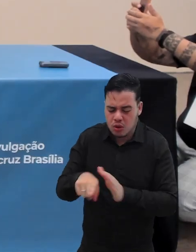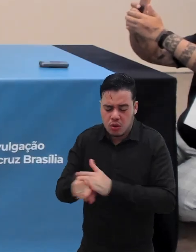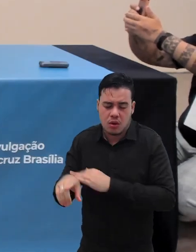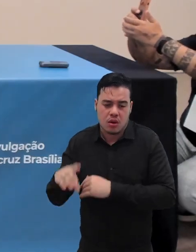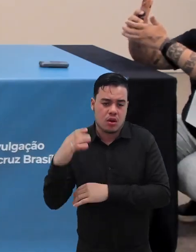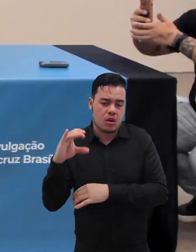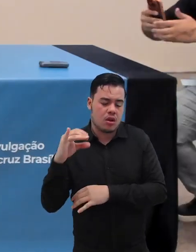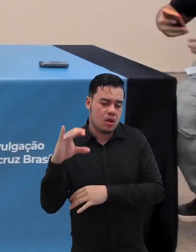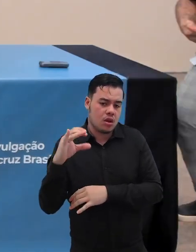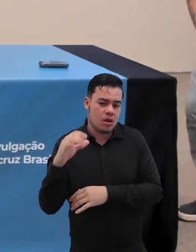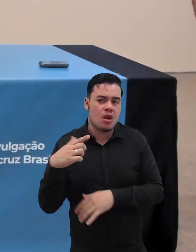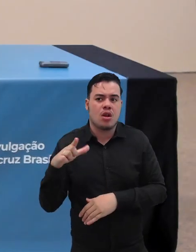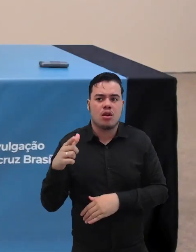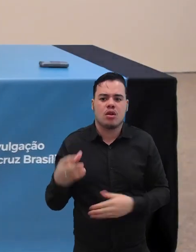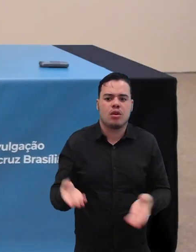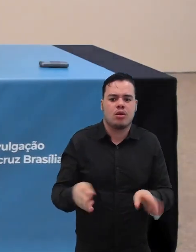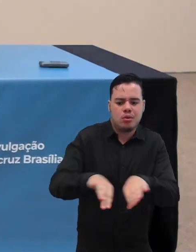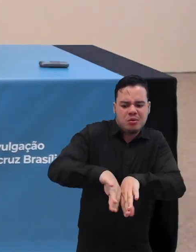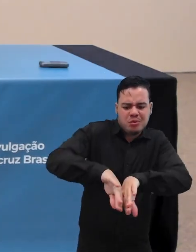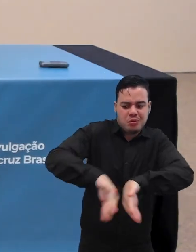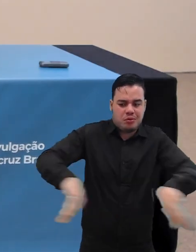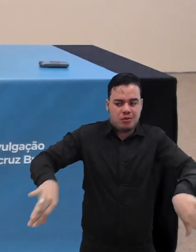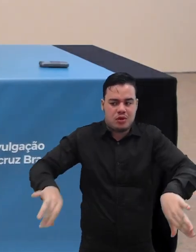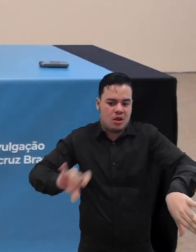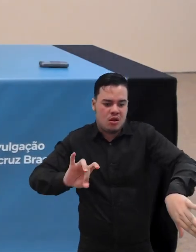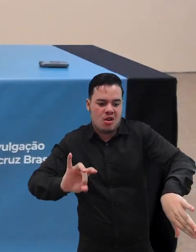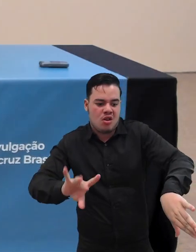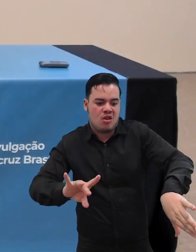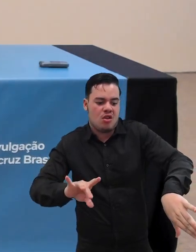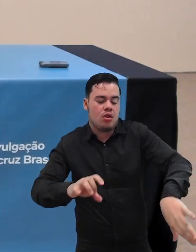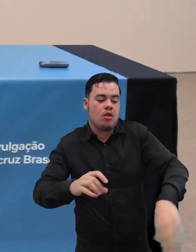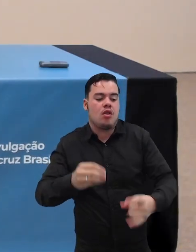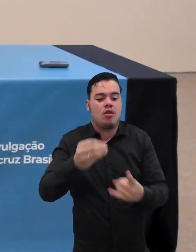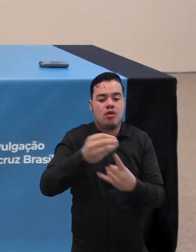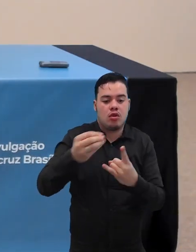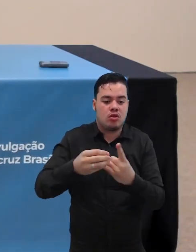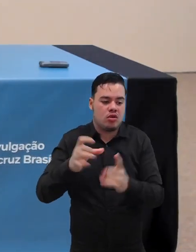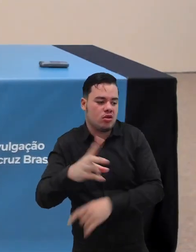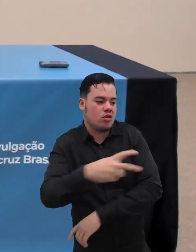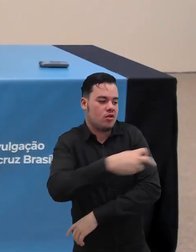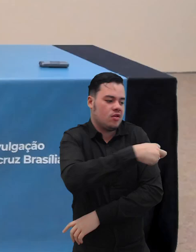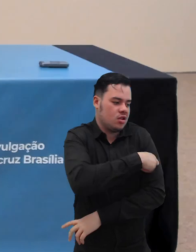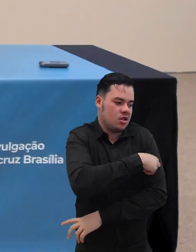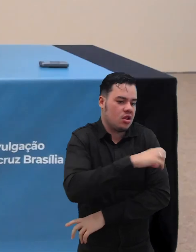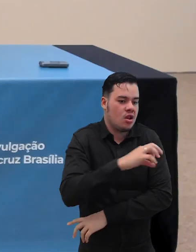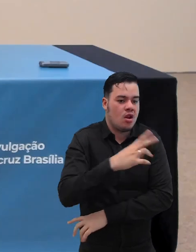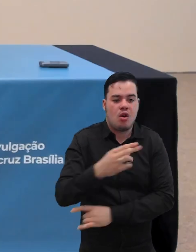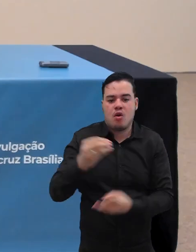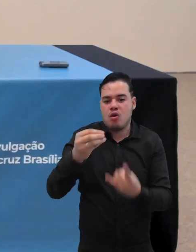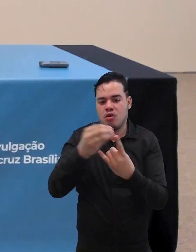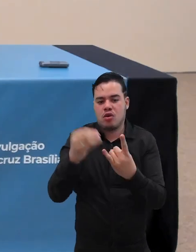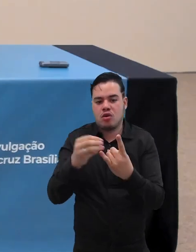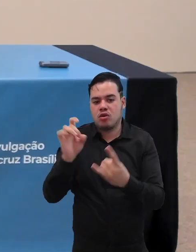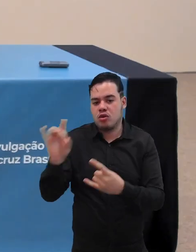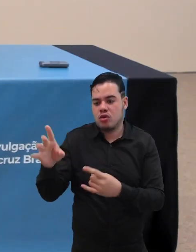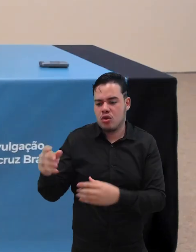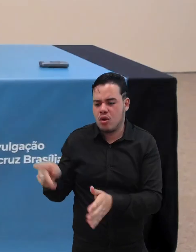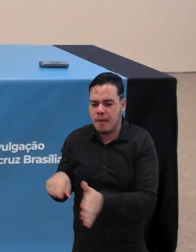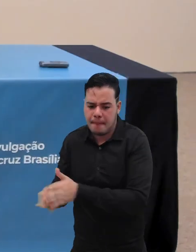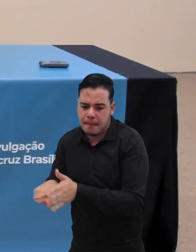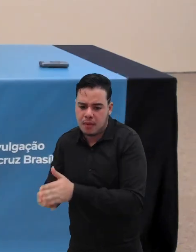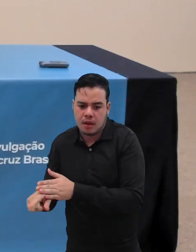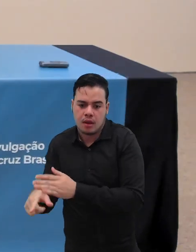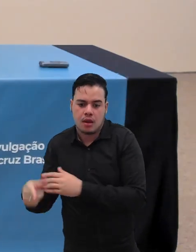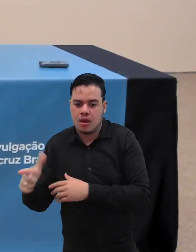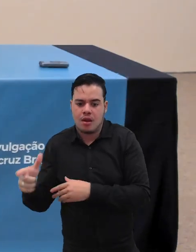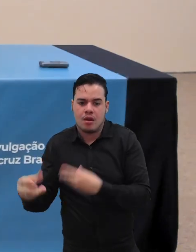separada da outra. Né? Não existe a Fiocruz só a vacina ou só a pesquisa sem a divulgação científica,